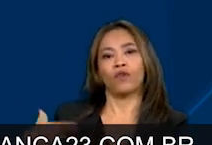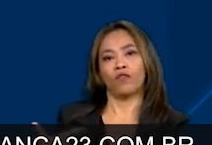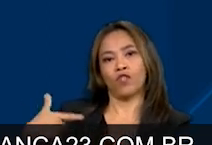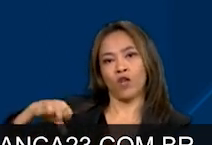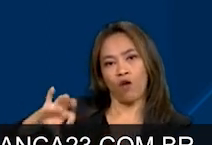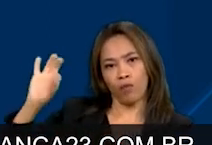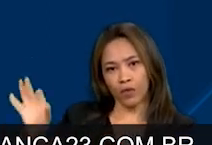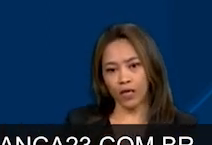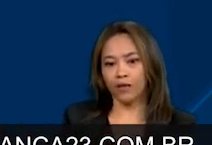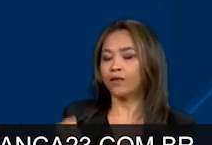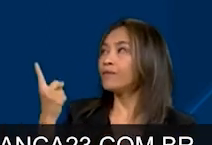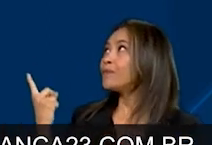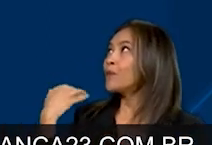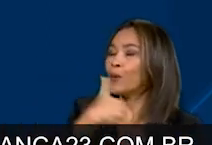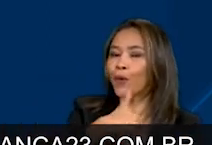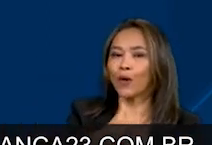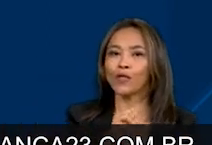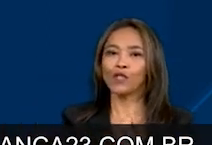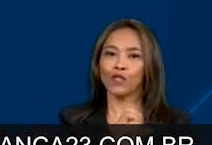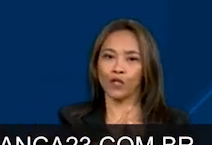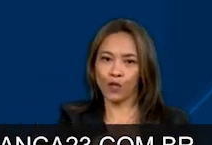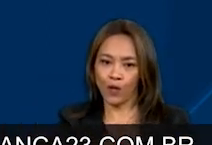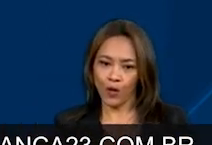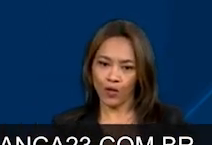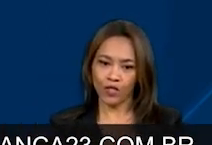1,29%, o óleo de soja, com queda de